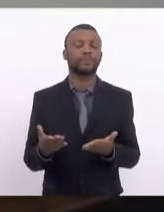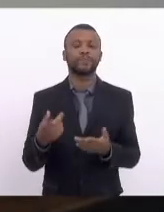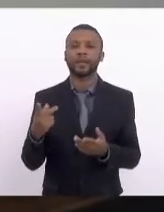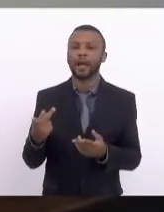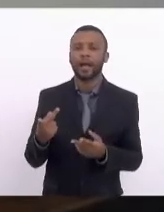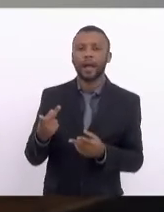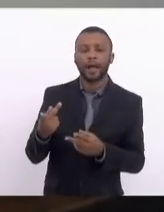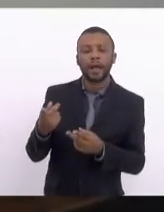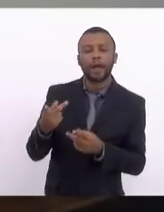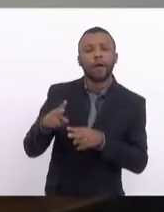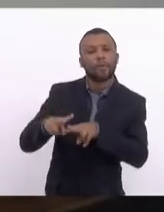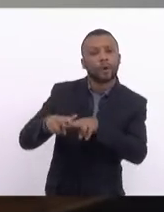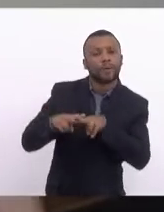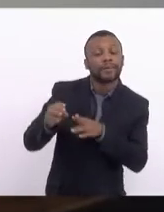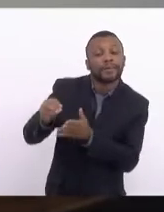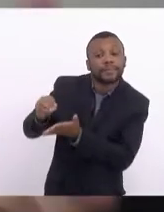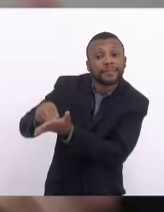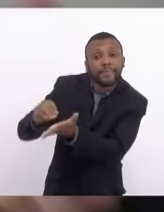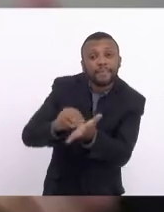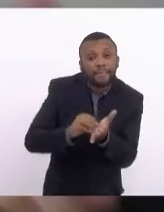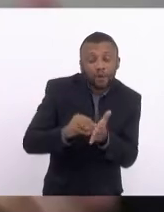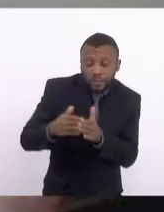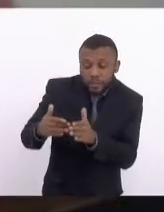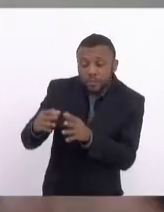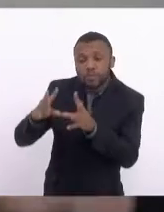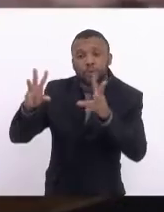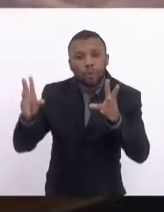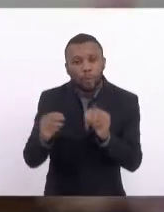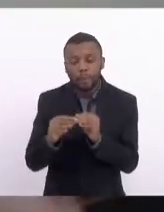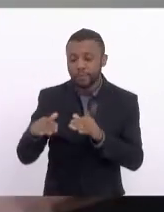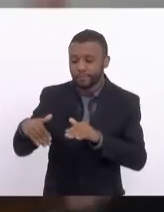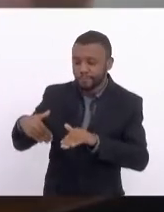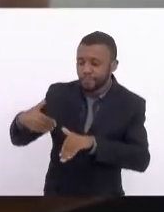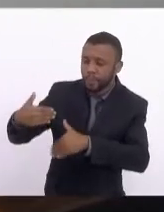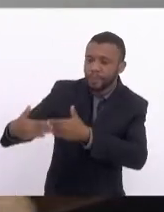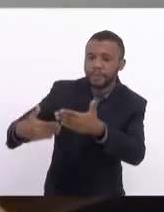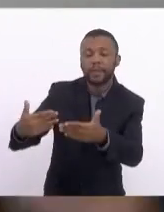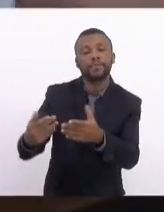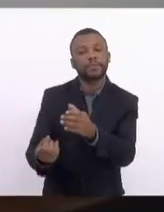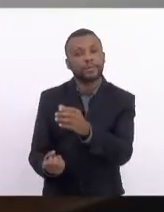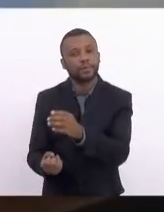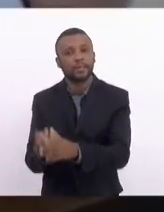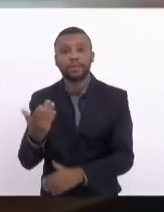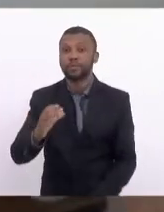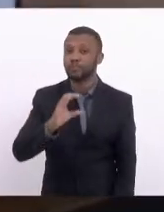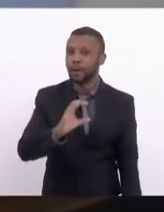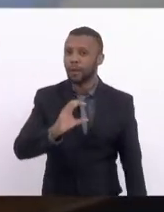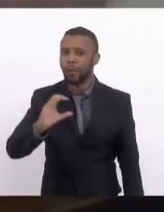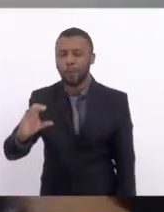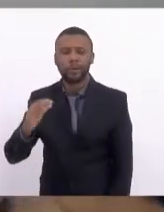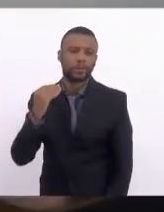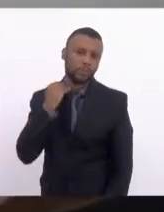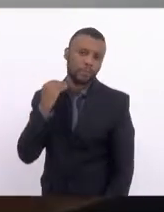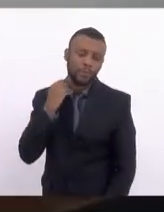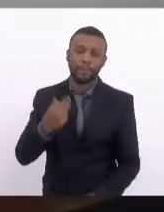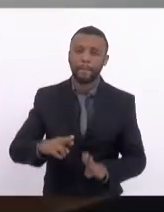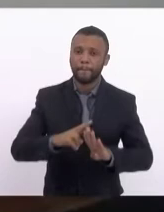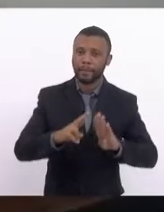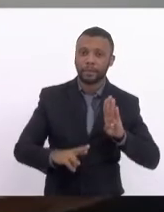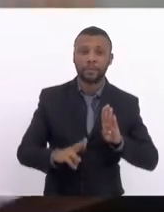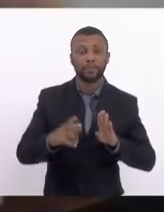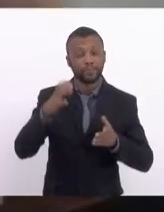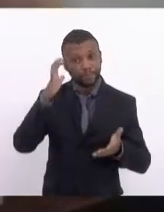da falta de conclusão do processo de abertura das contas no Bradesco, por definição do Estado do Rio de